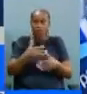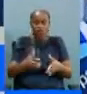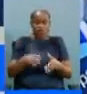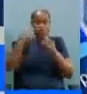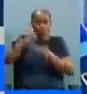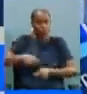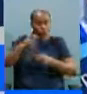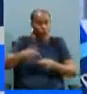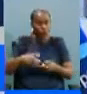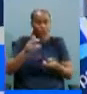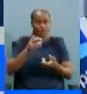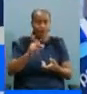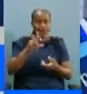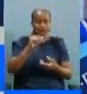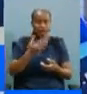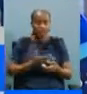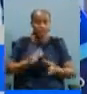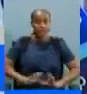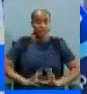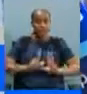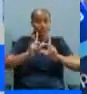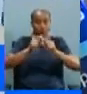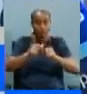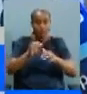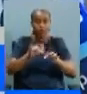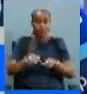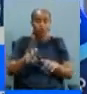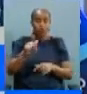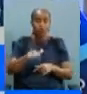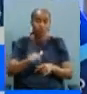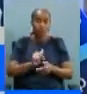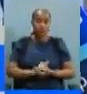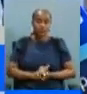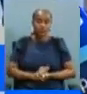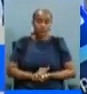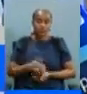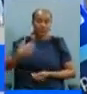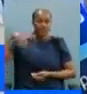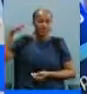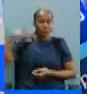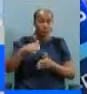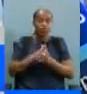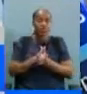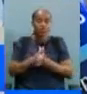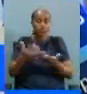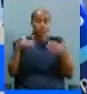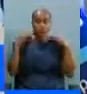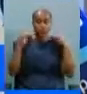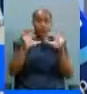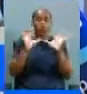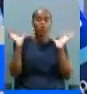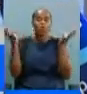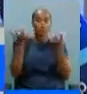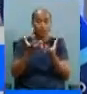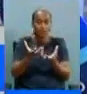ávido de se desenvolver com o digital hoje. Desde a utilização de dados